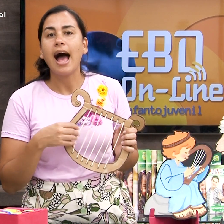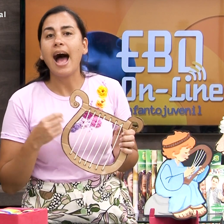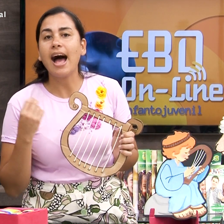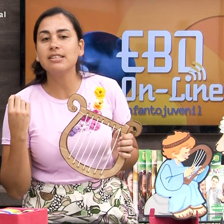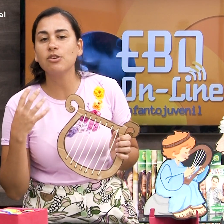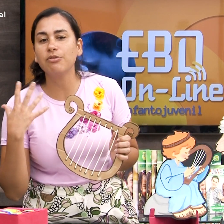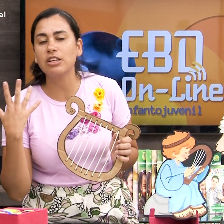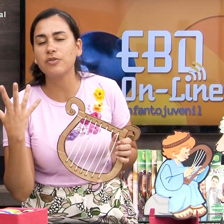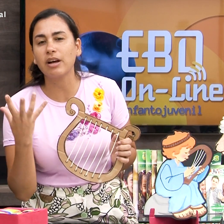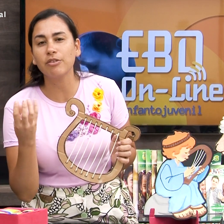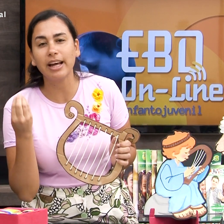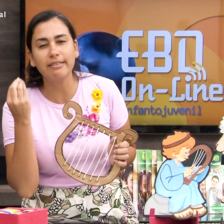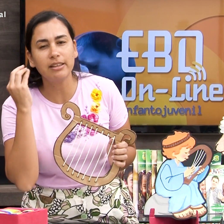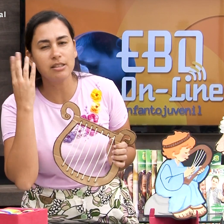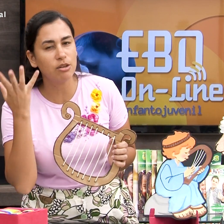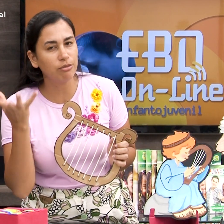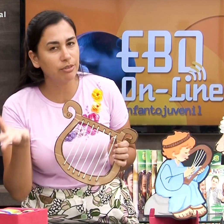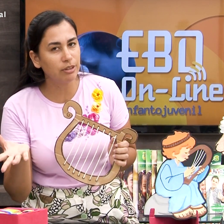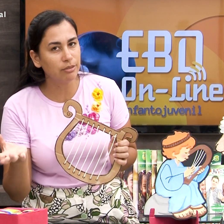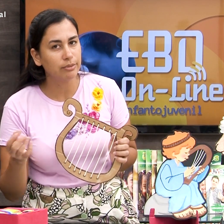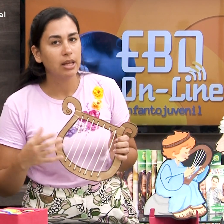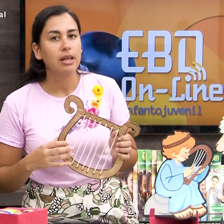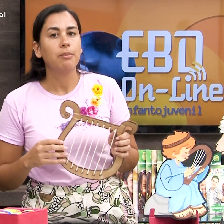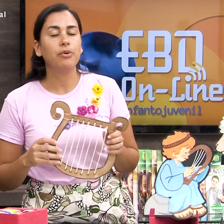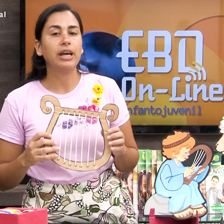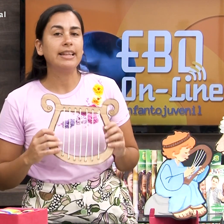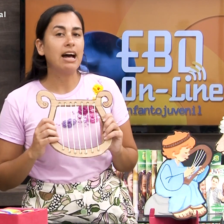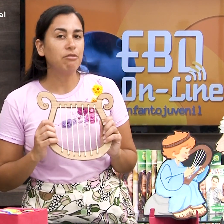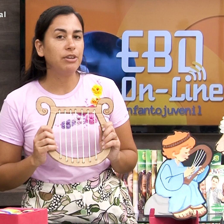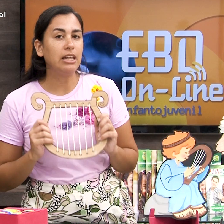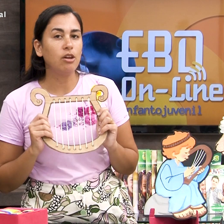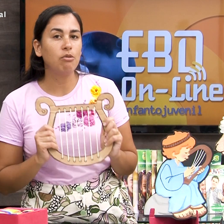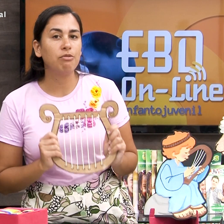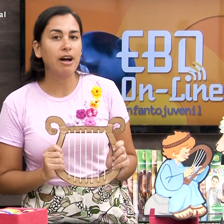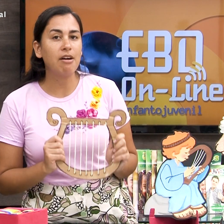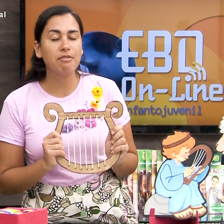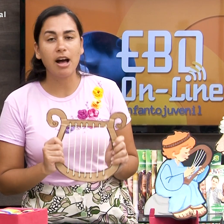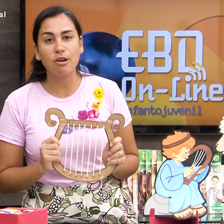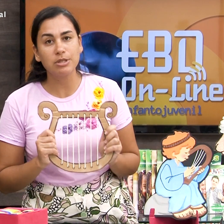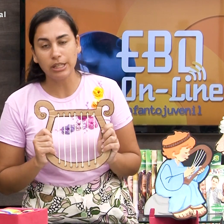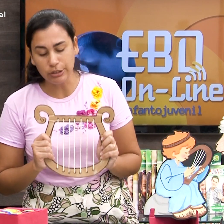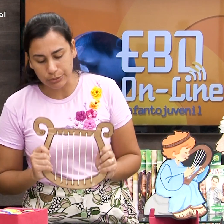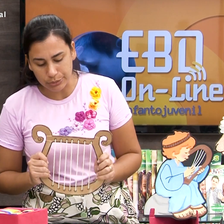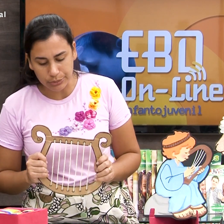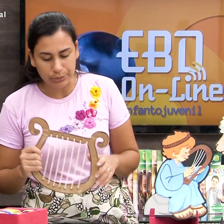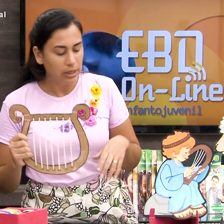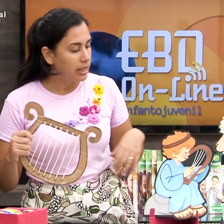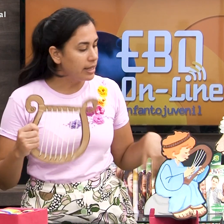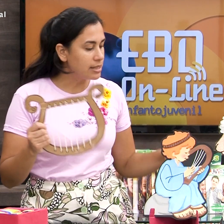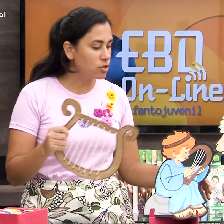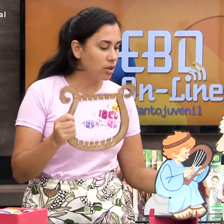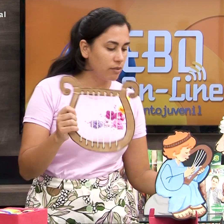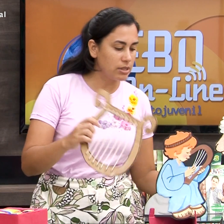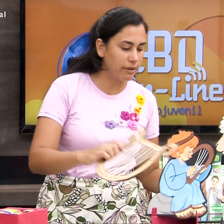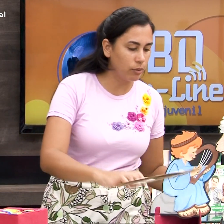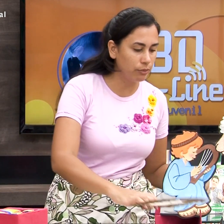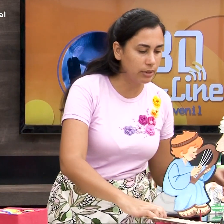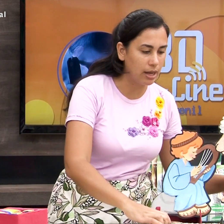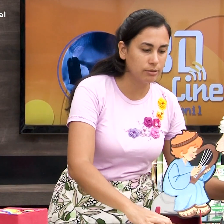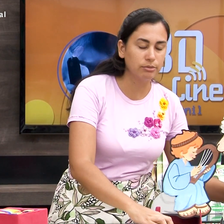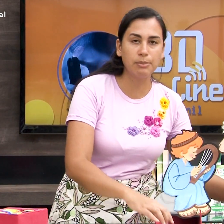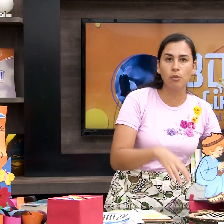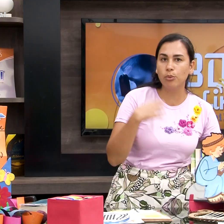tocava harpa. As ovelhas ficavam quietinhas ouvindo. Porque Davi, ele louvava ao Senhor. E é essa história que você